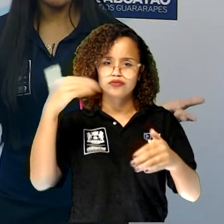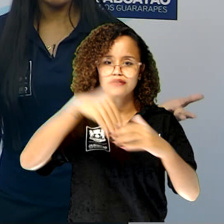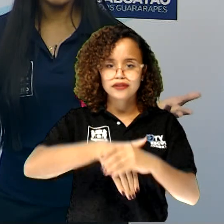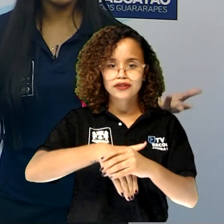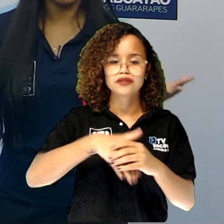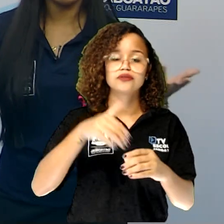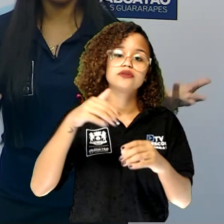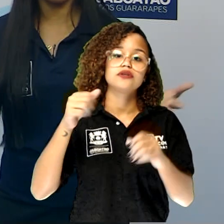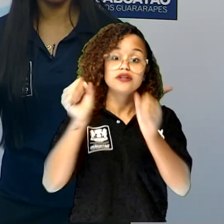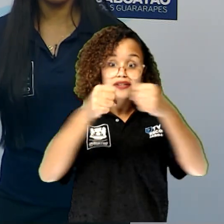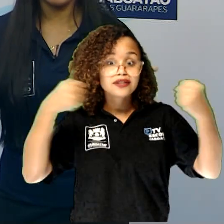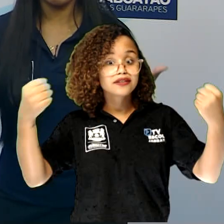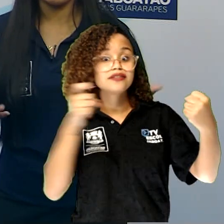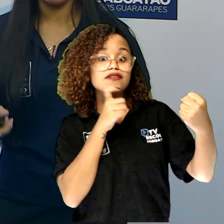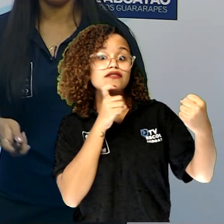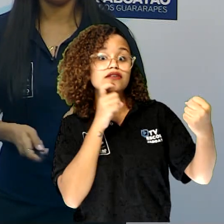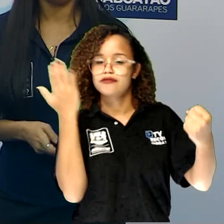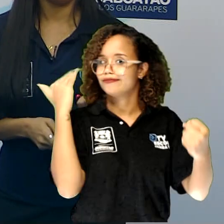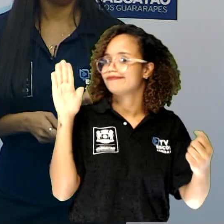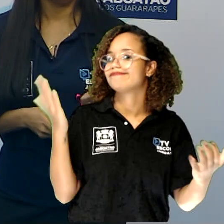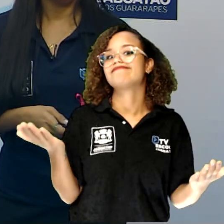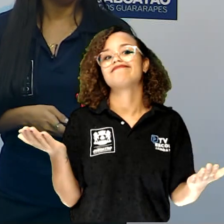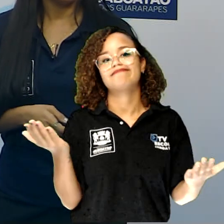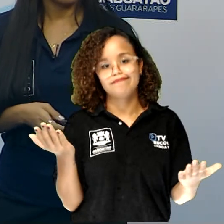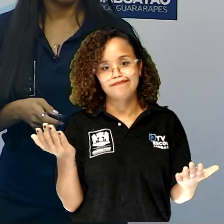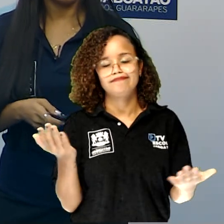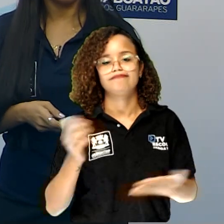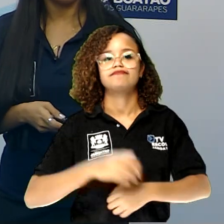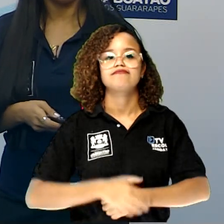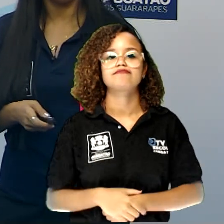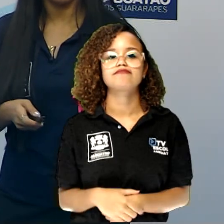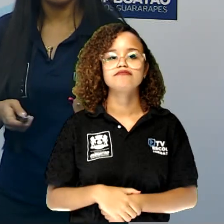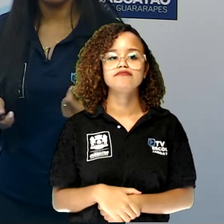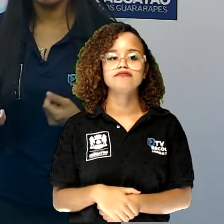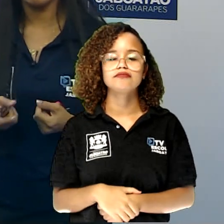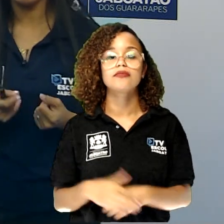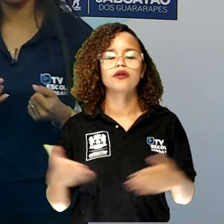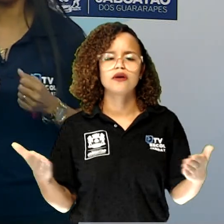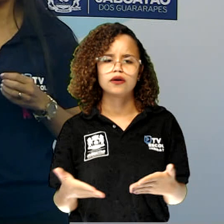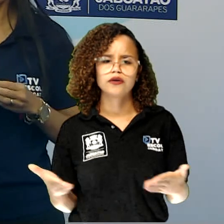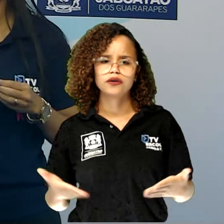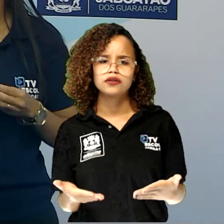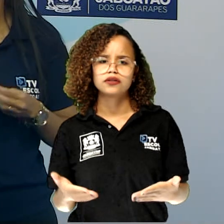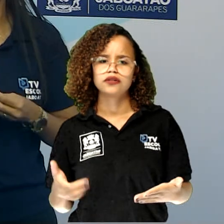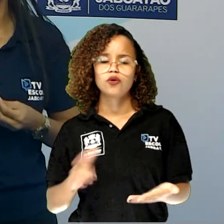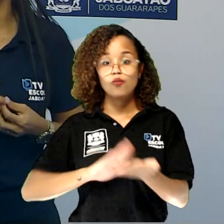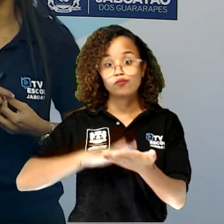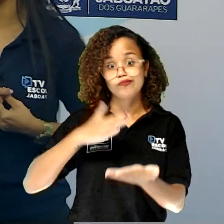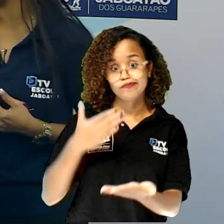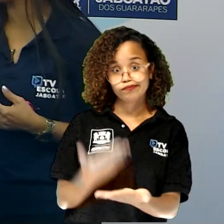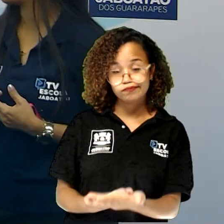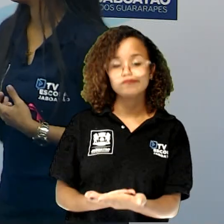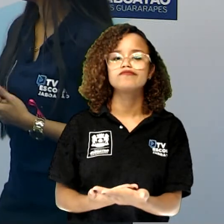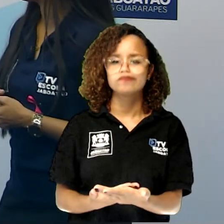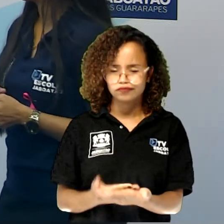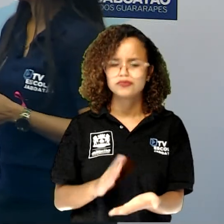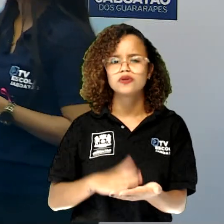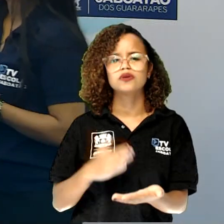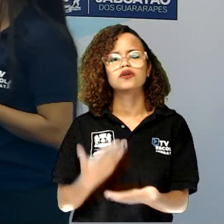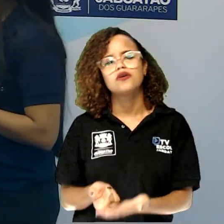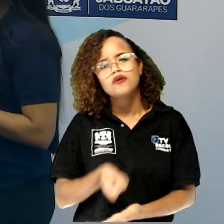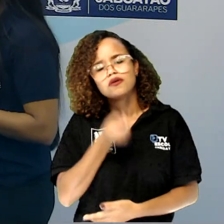segundo plano numa narrativa sobre um certo personagem ou evento histórico. Segundo o dicionário online português, a anedota é